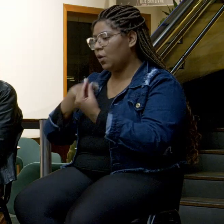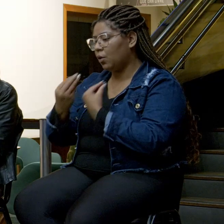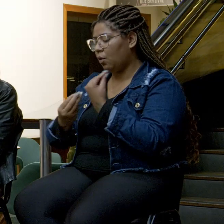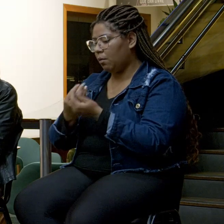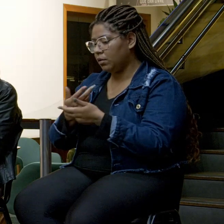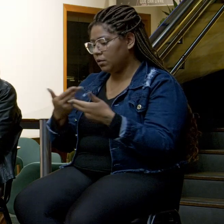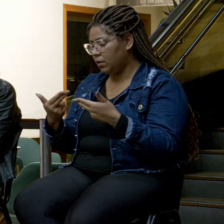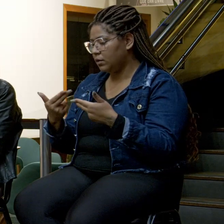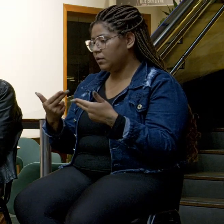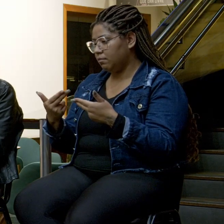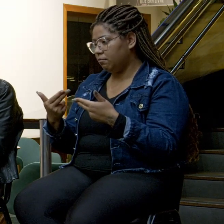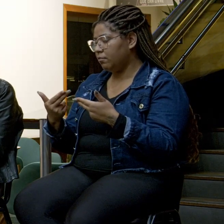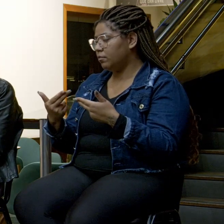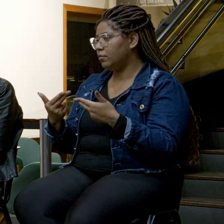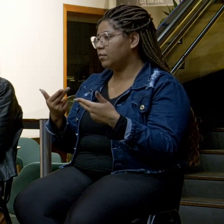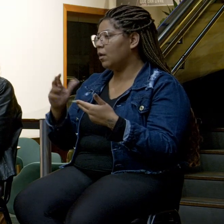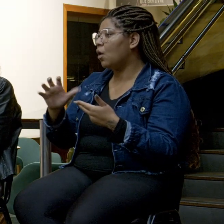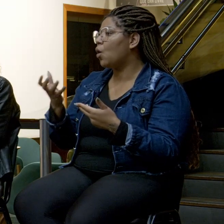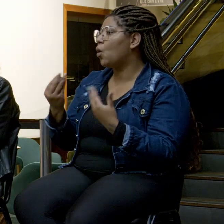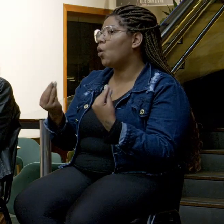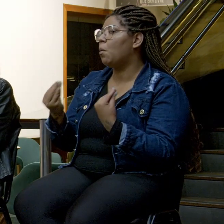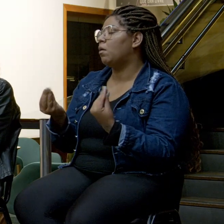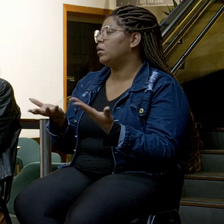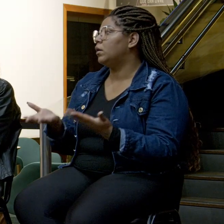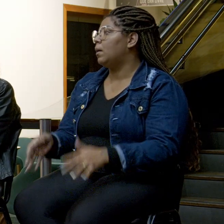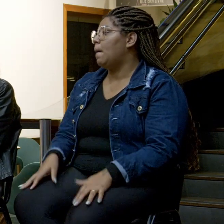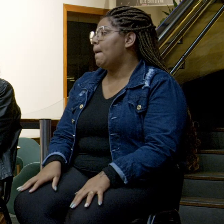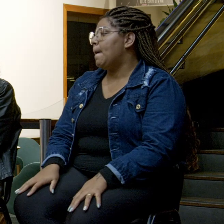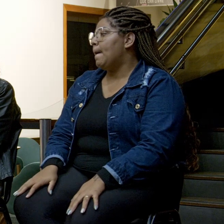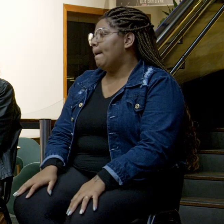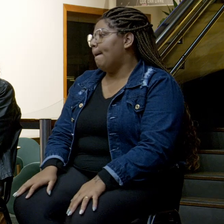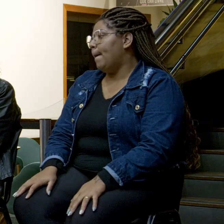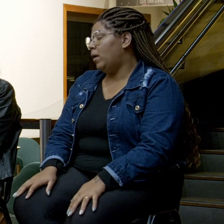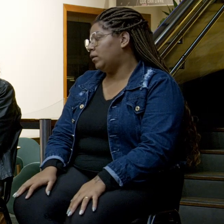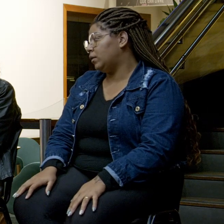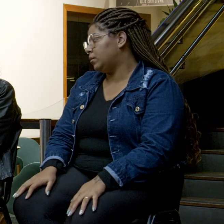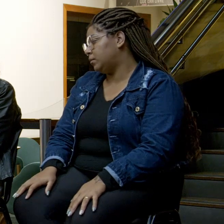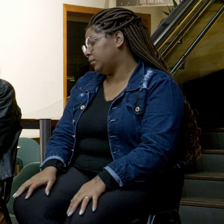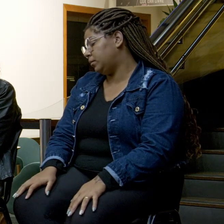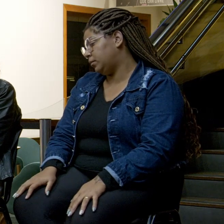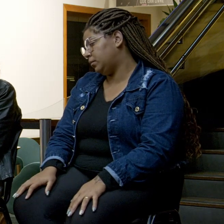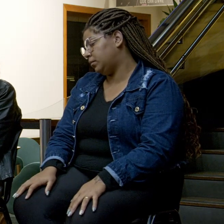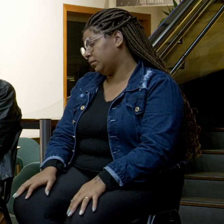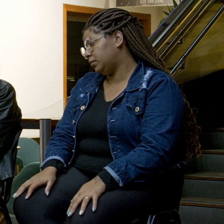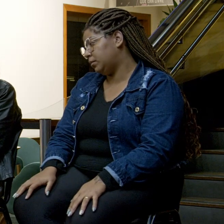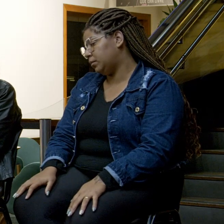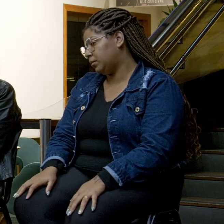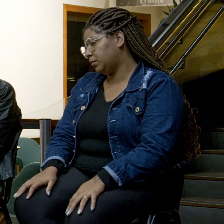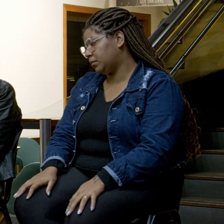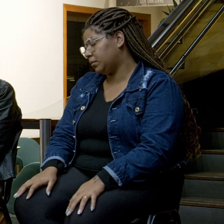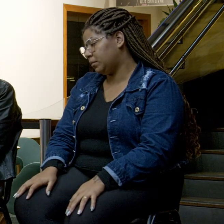coisas, as coisas acontecendo, né? Então,